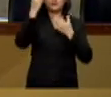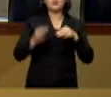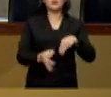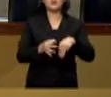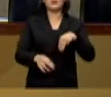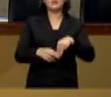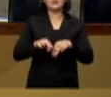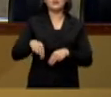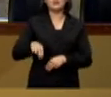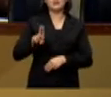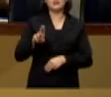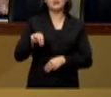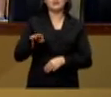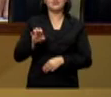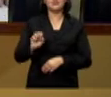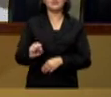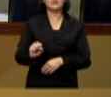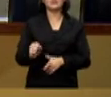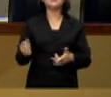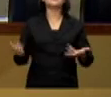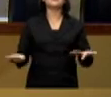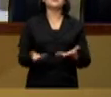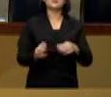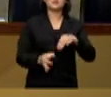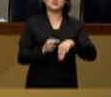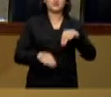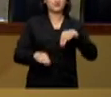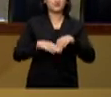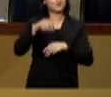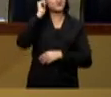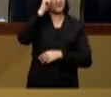Com a palavra, o ministro Alexandre Moraes para o voto.